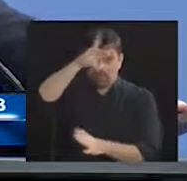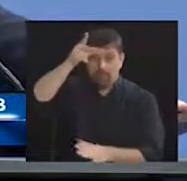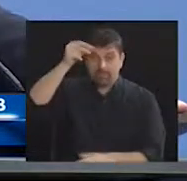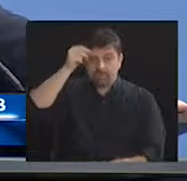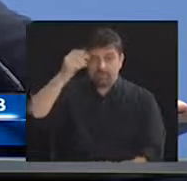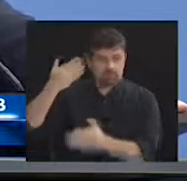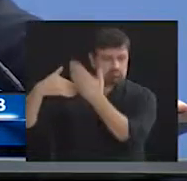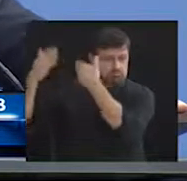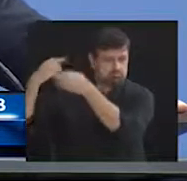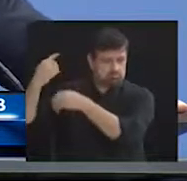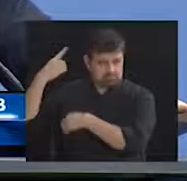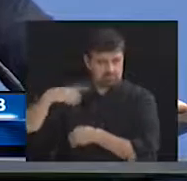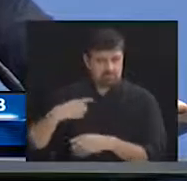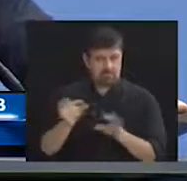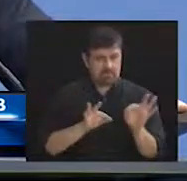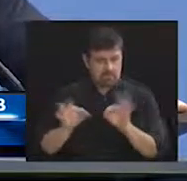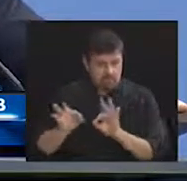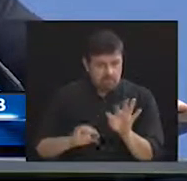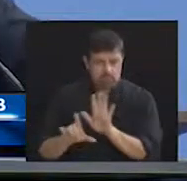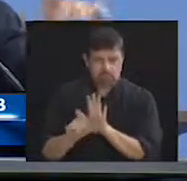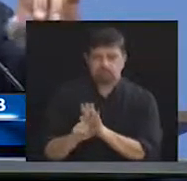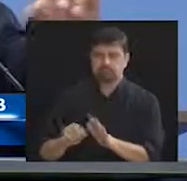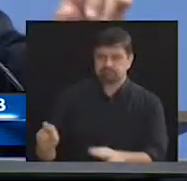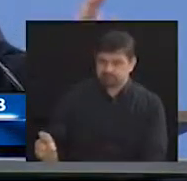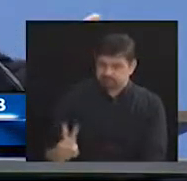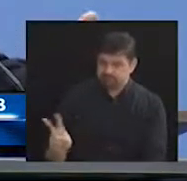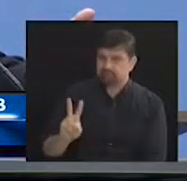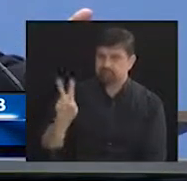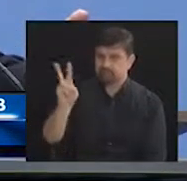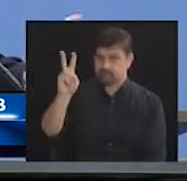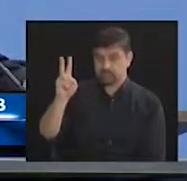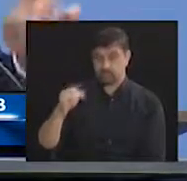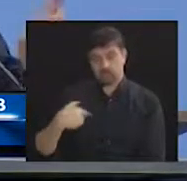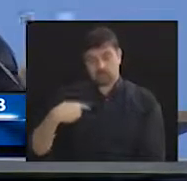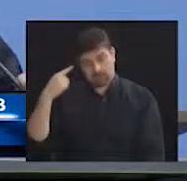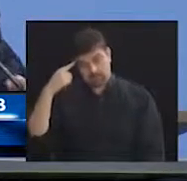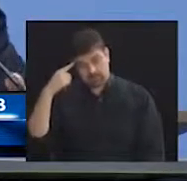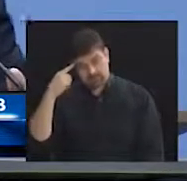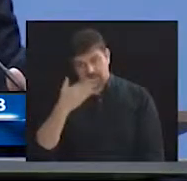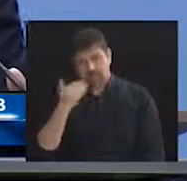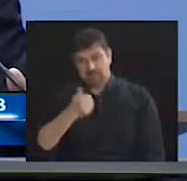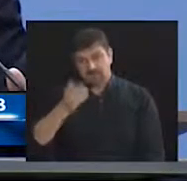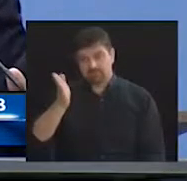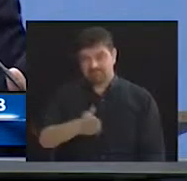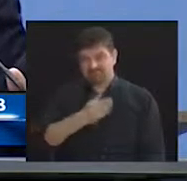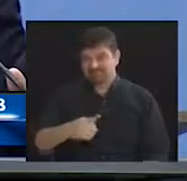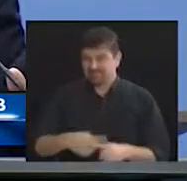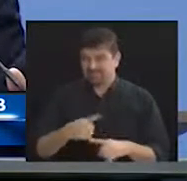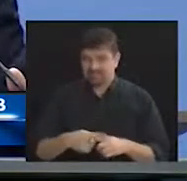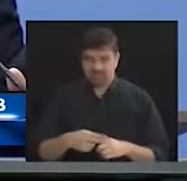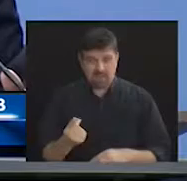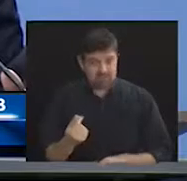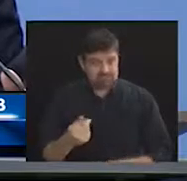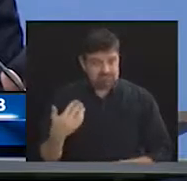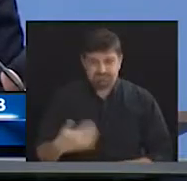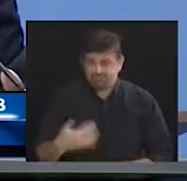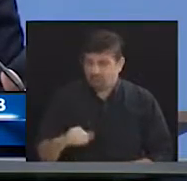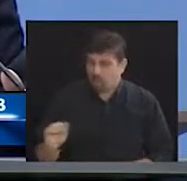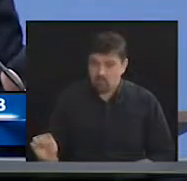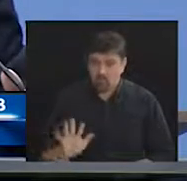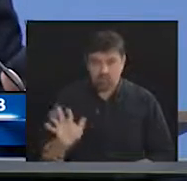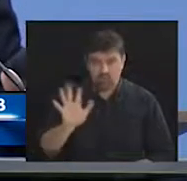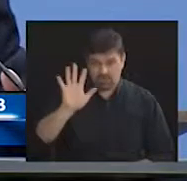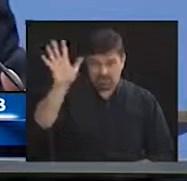ocasião o projeto é meritório achou por bem vetar lo sobre a justificativa do custo que o custo do projeto